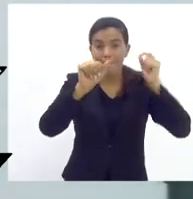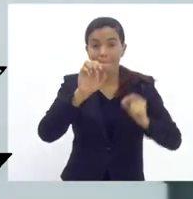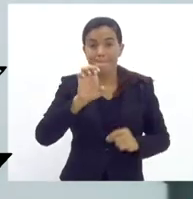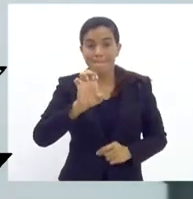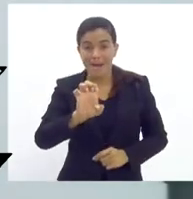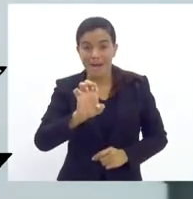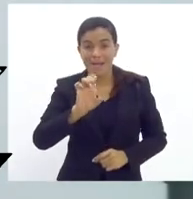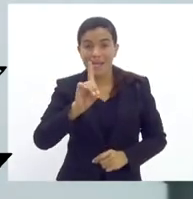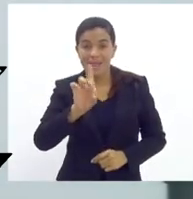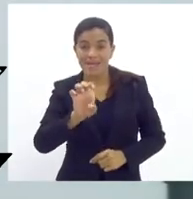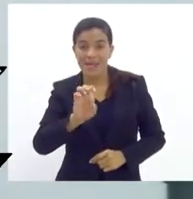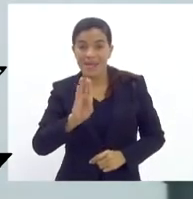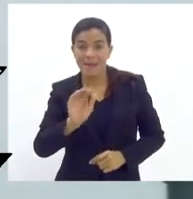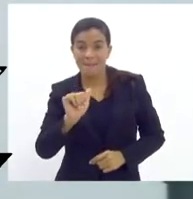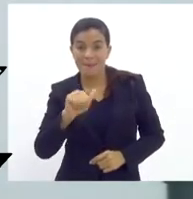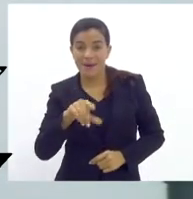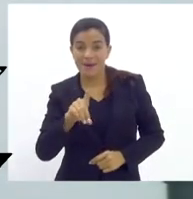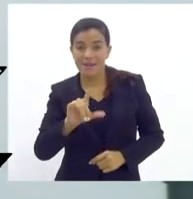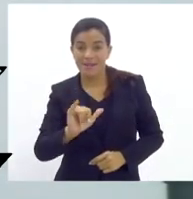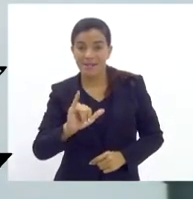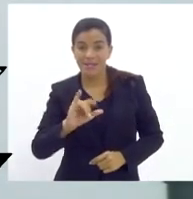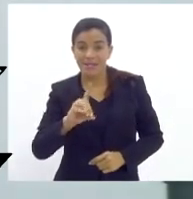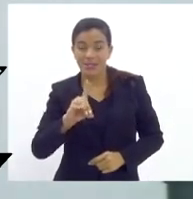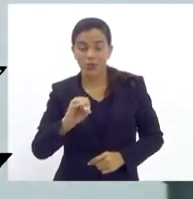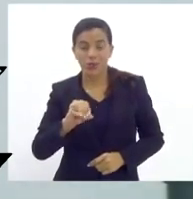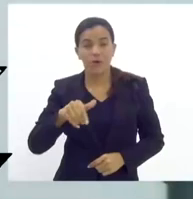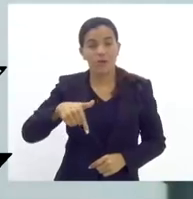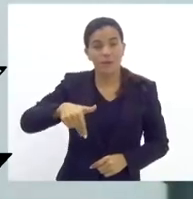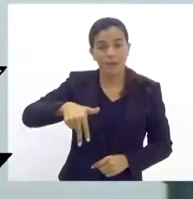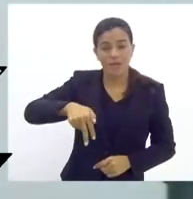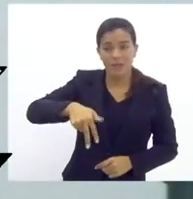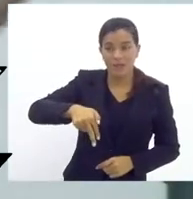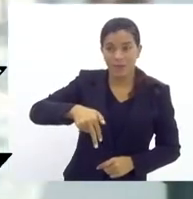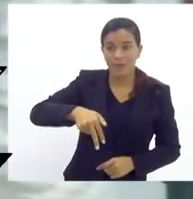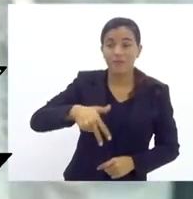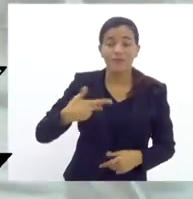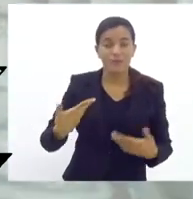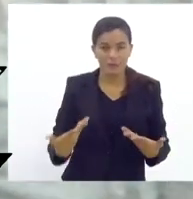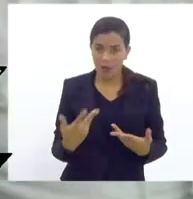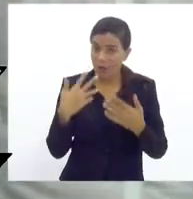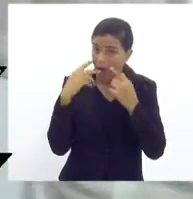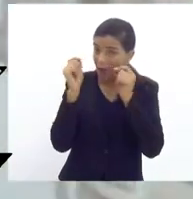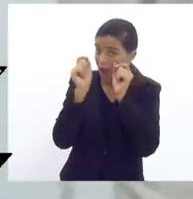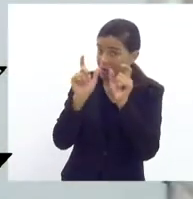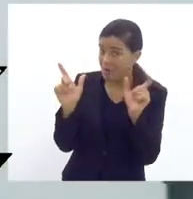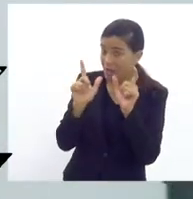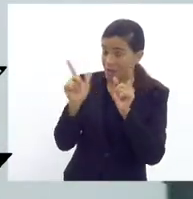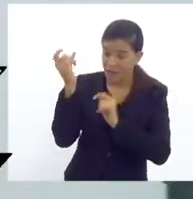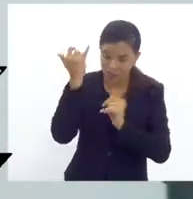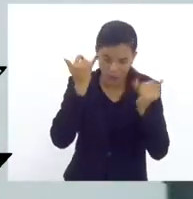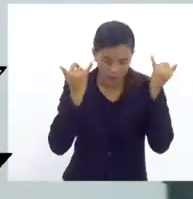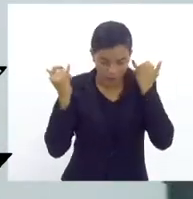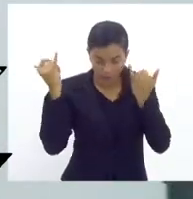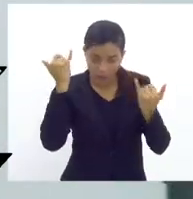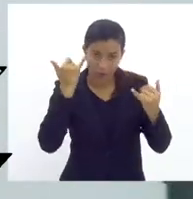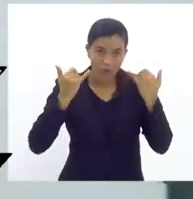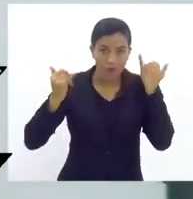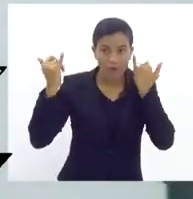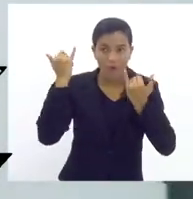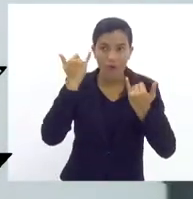é assim que a gente tá entrando nesse lugar então Fique atento com que vocês podem estar ouvindo nesses